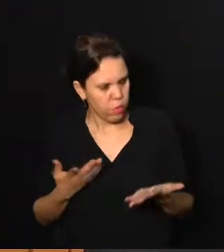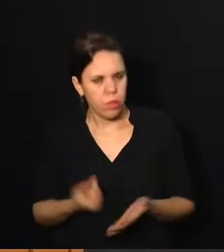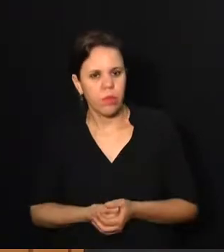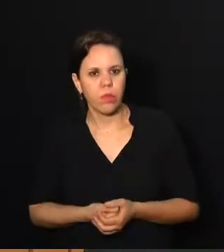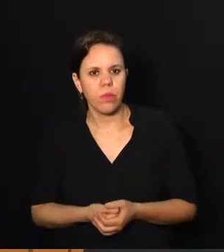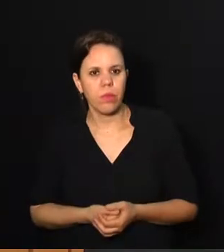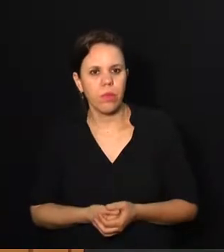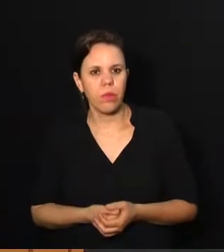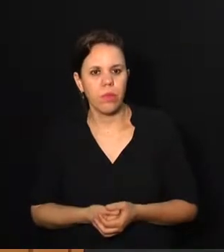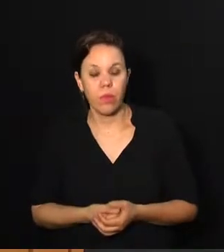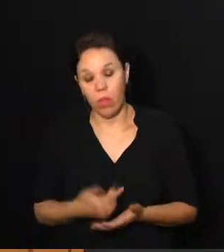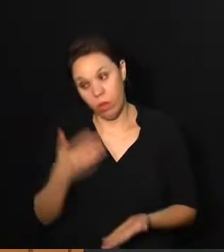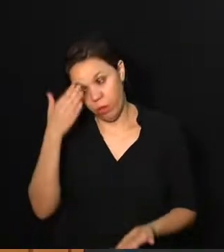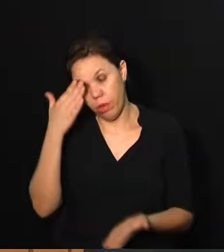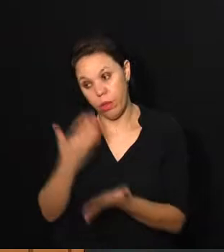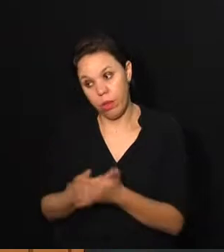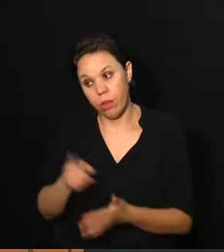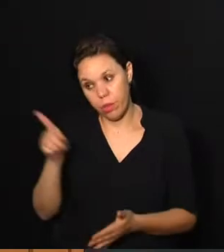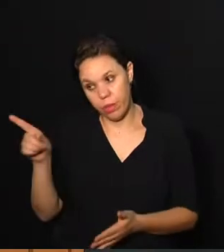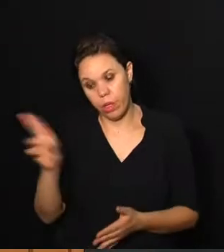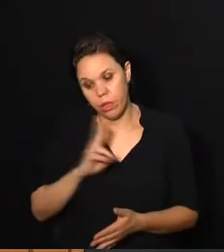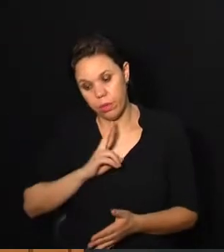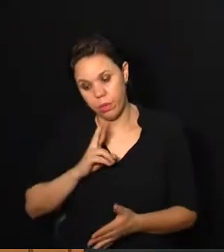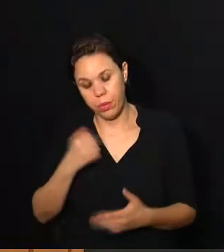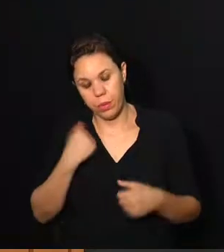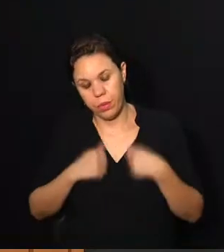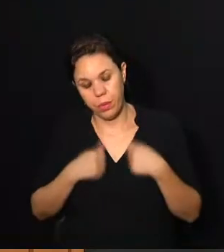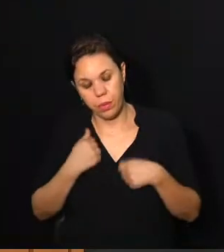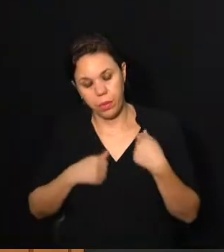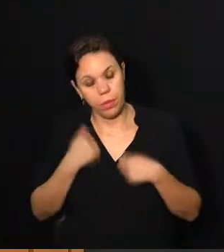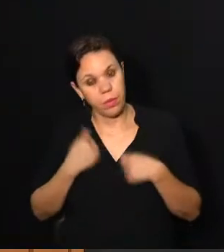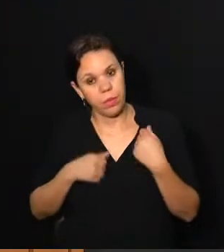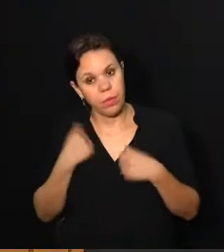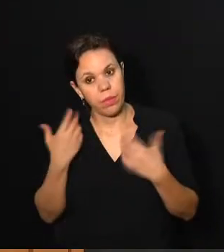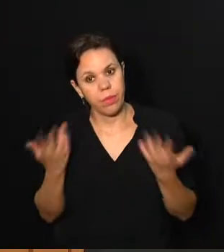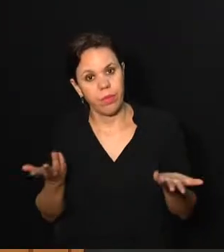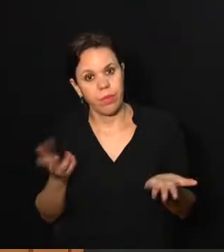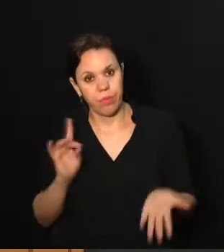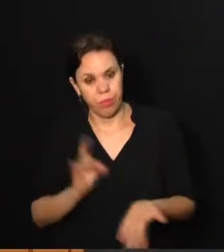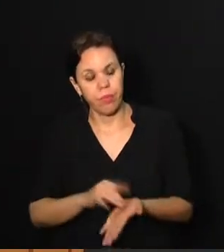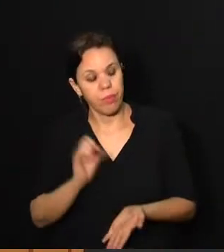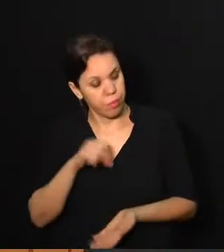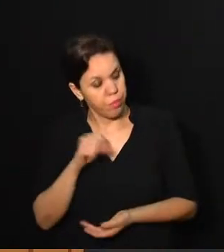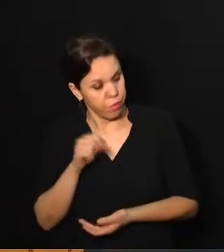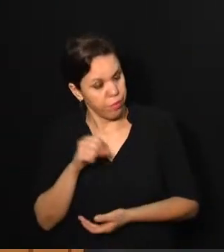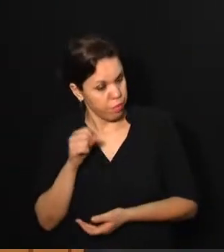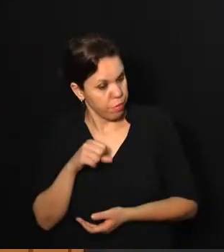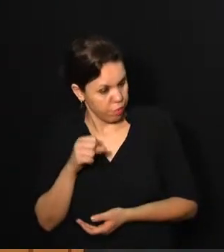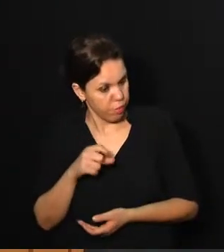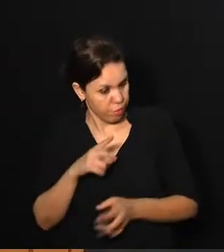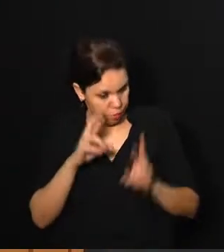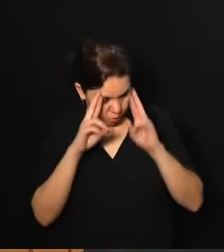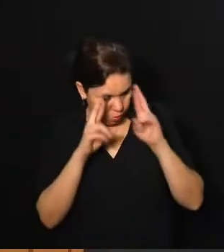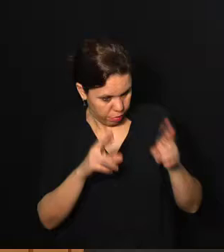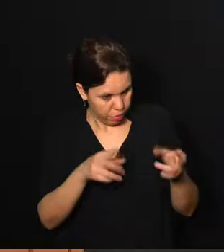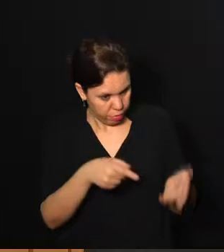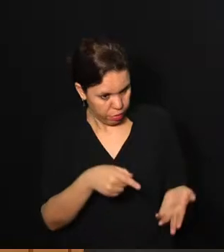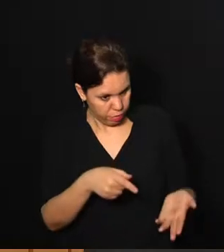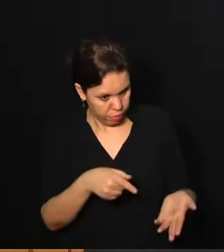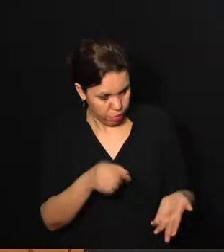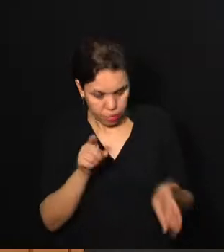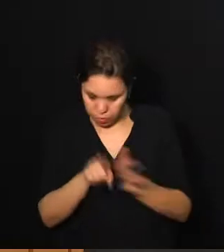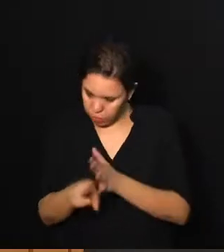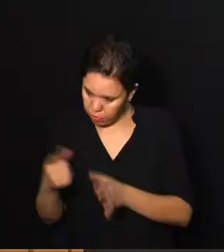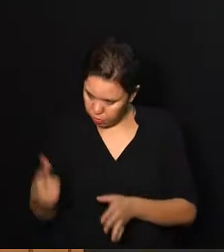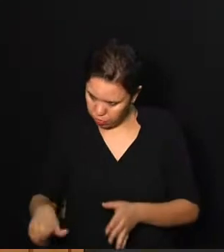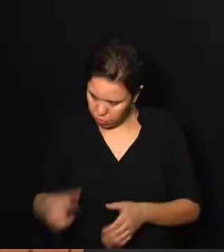Só que a gente botava fé. Botava fé, porque é a afirmação. Uma pessoa que a gente tem respeito. Vó, tomou banho?